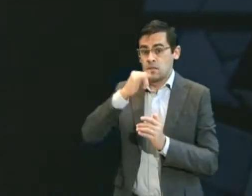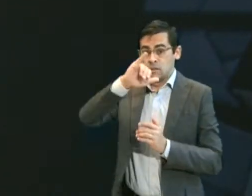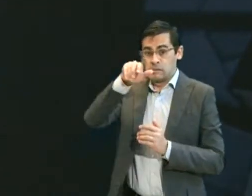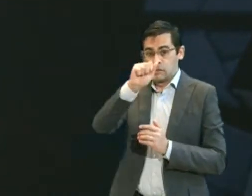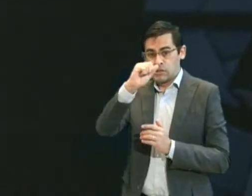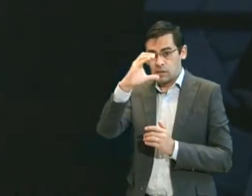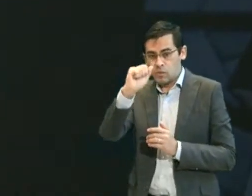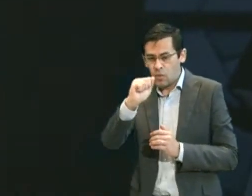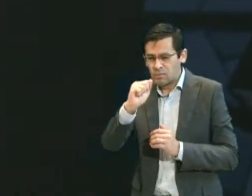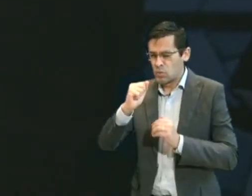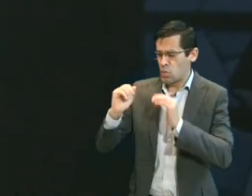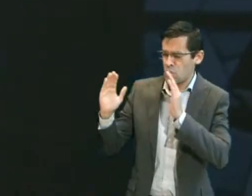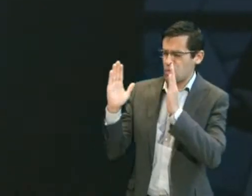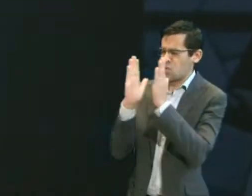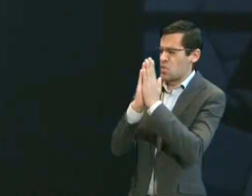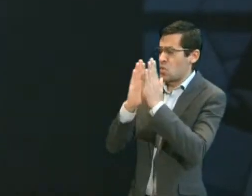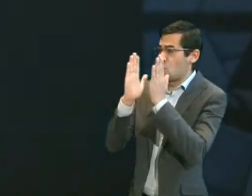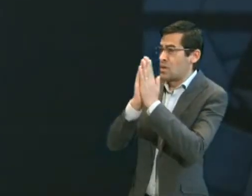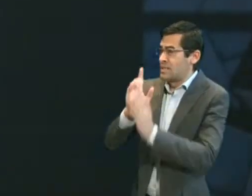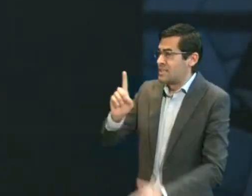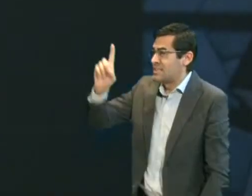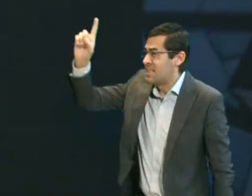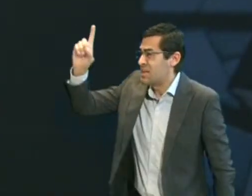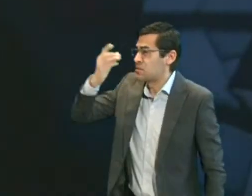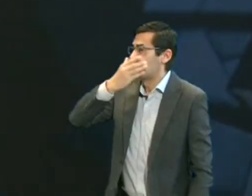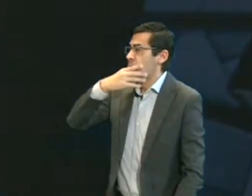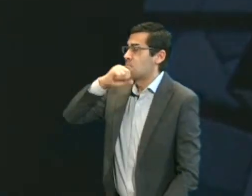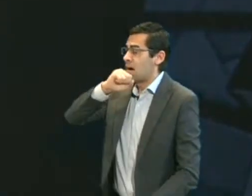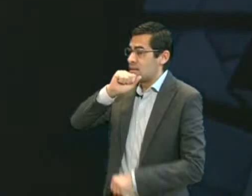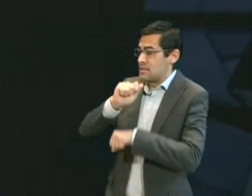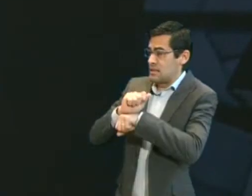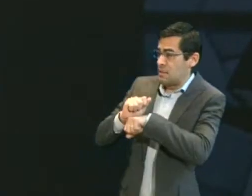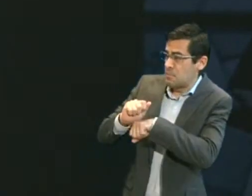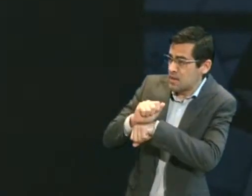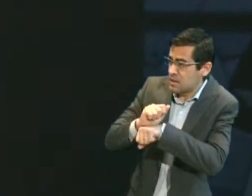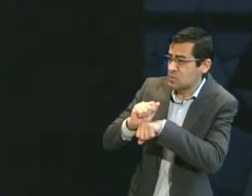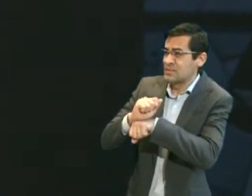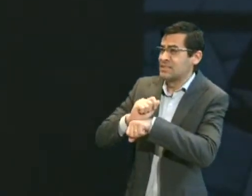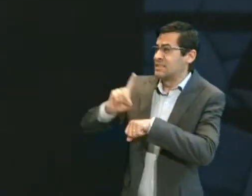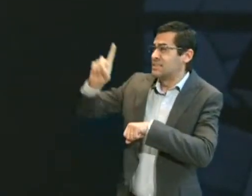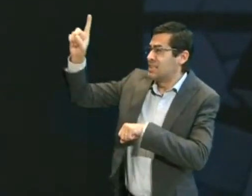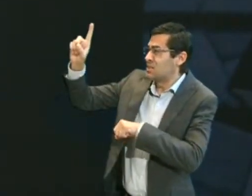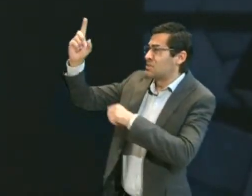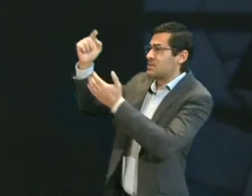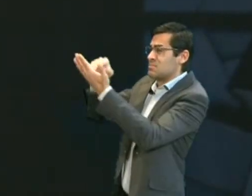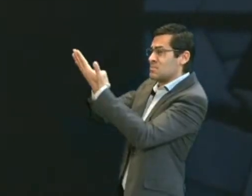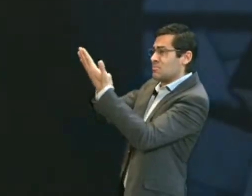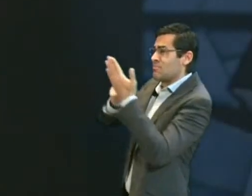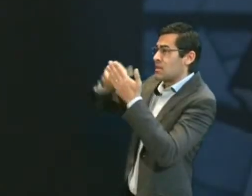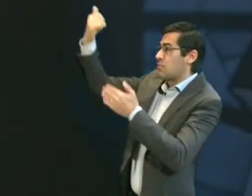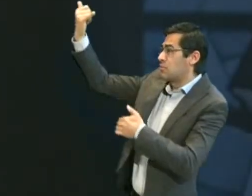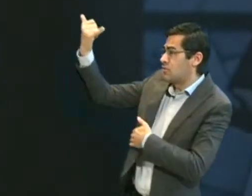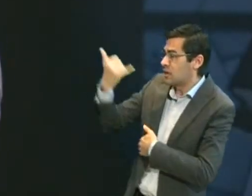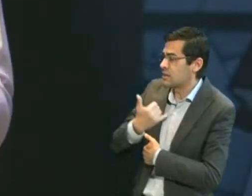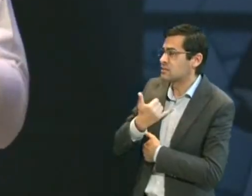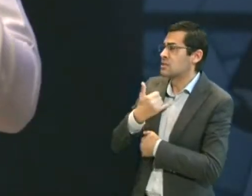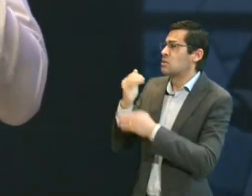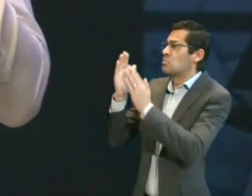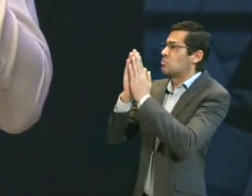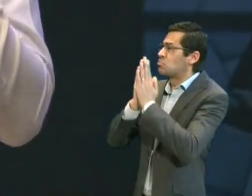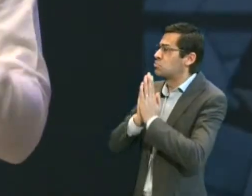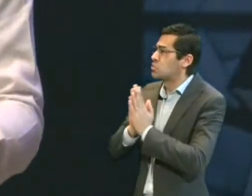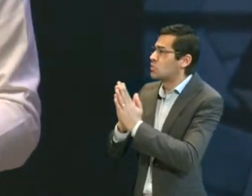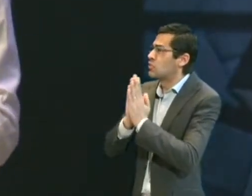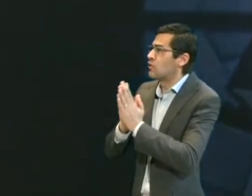pai Abraão, e Deus de meu pai Isaque, ó Senhor que me disseste, torna